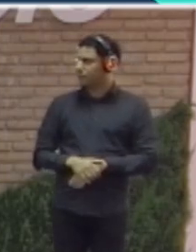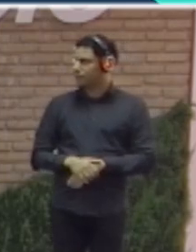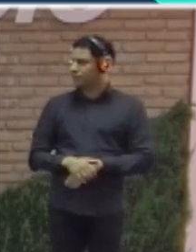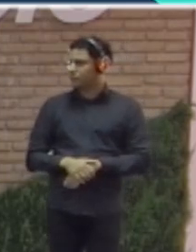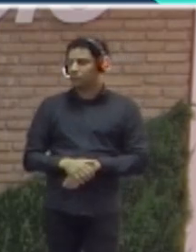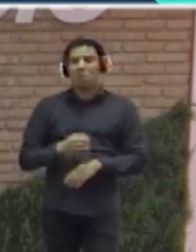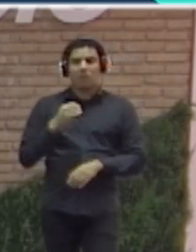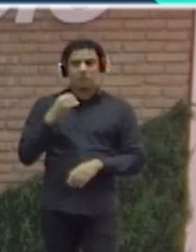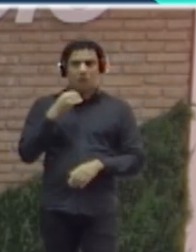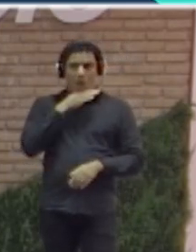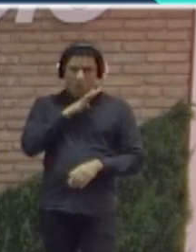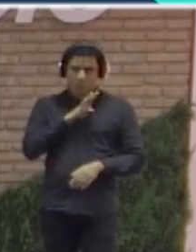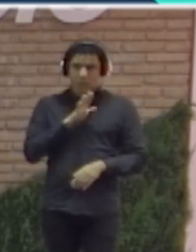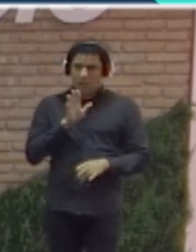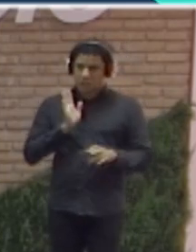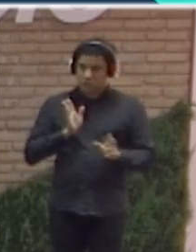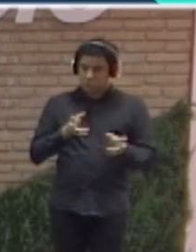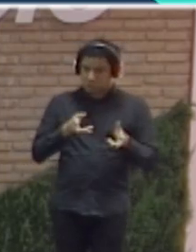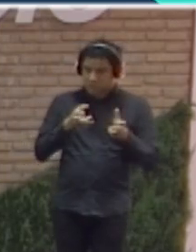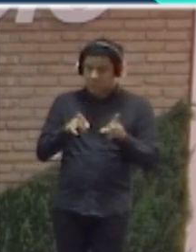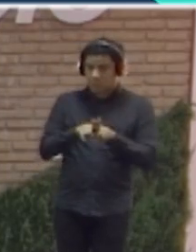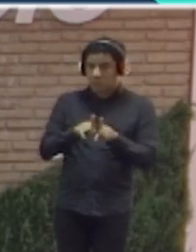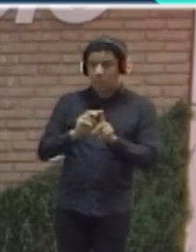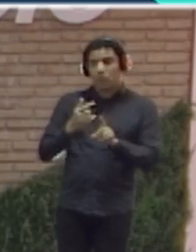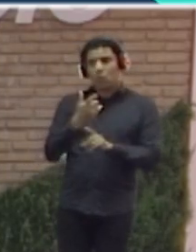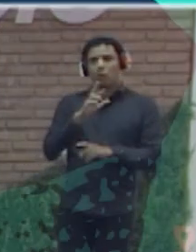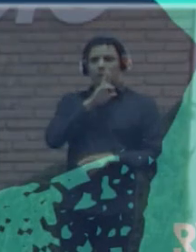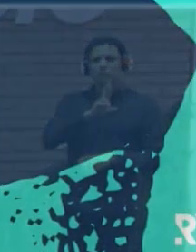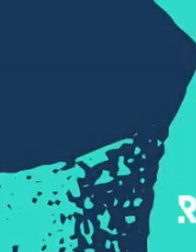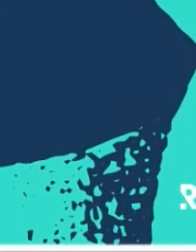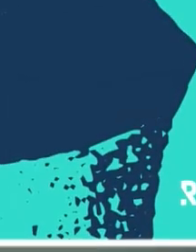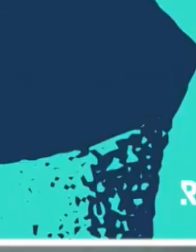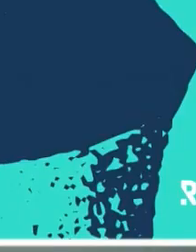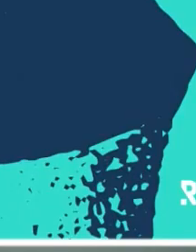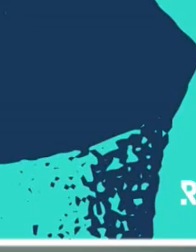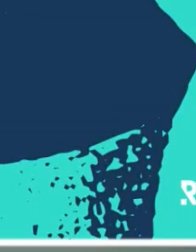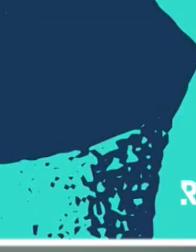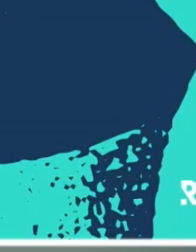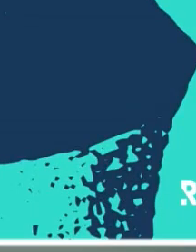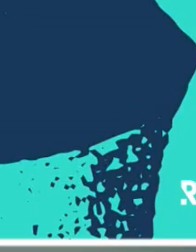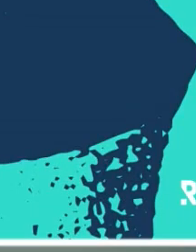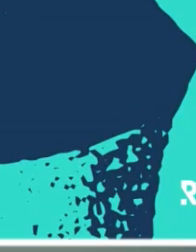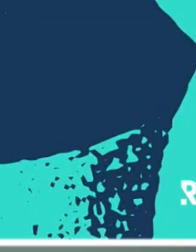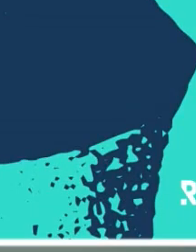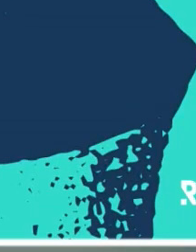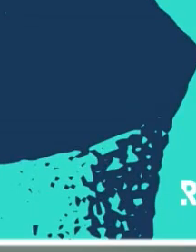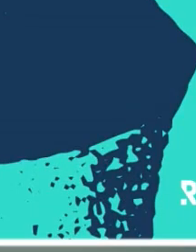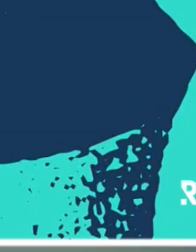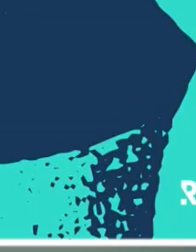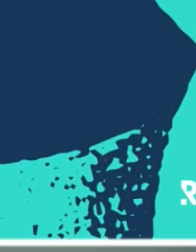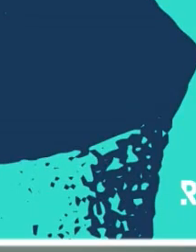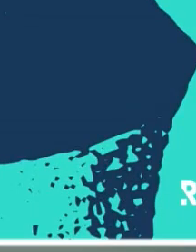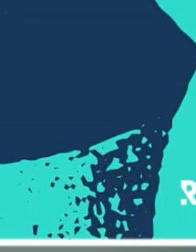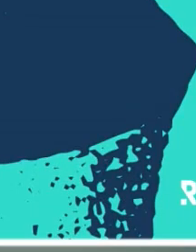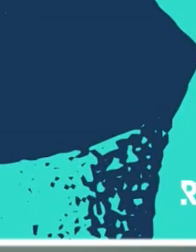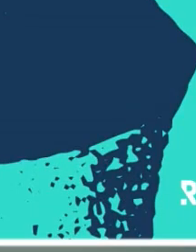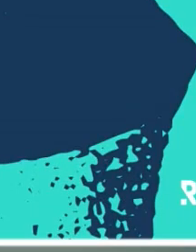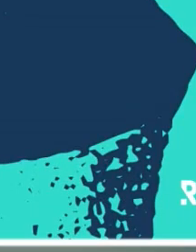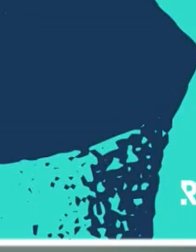Mas, claro, nós também percebemos que isso oscila bastante de obra para